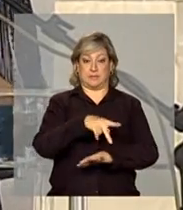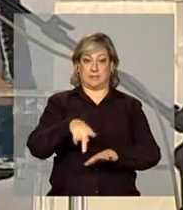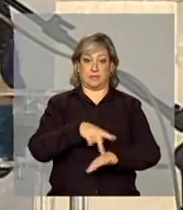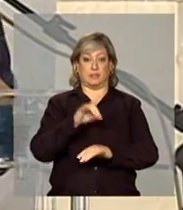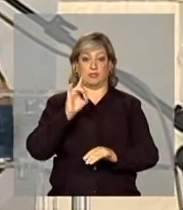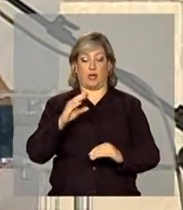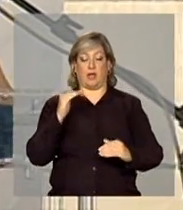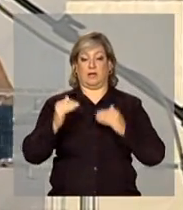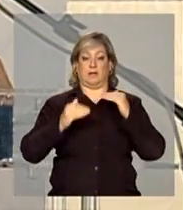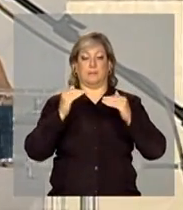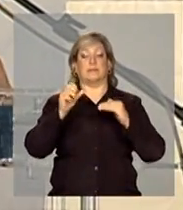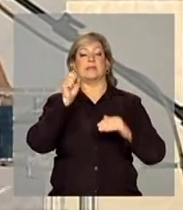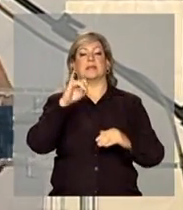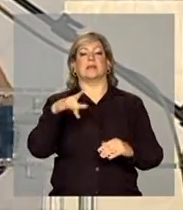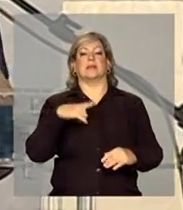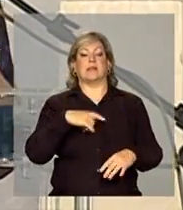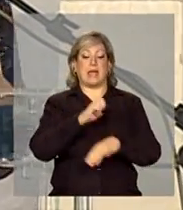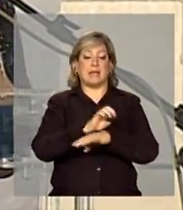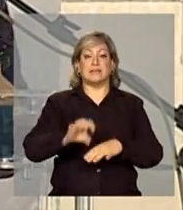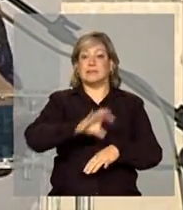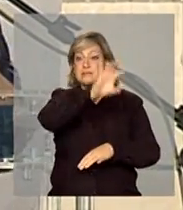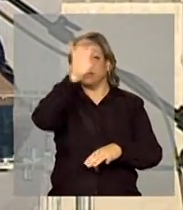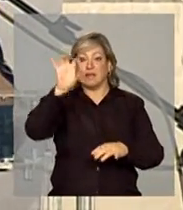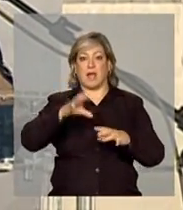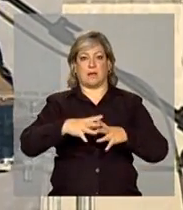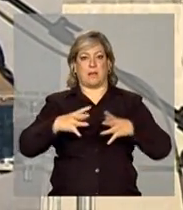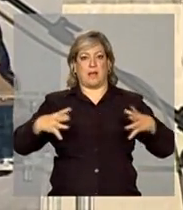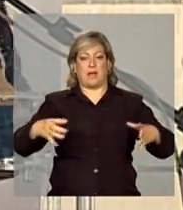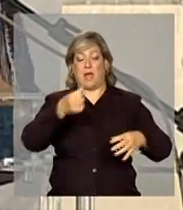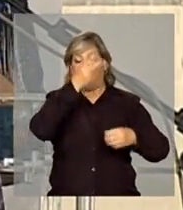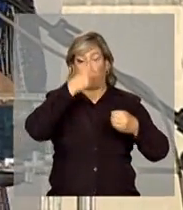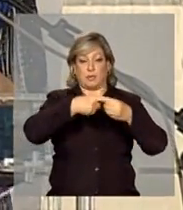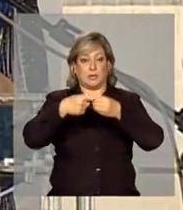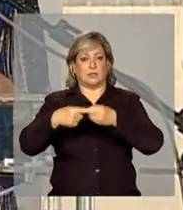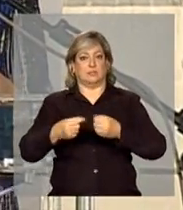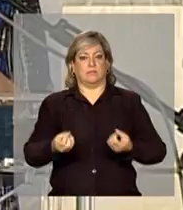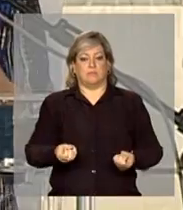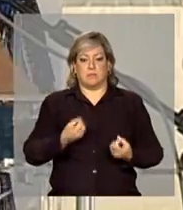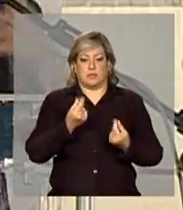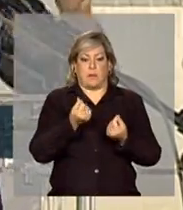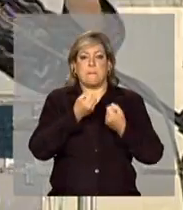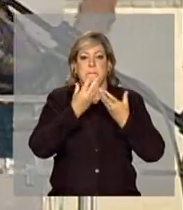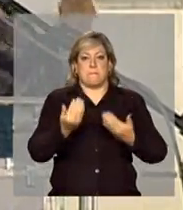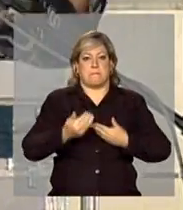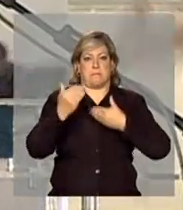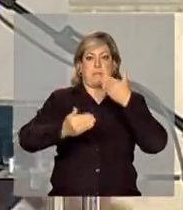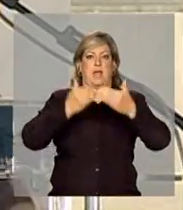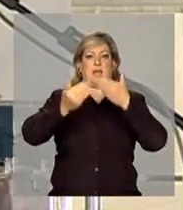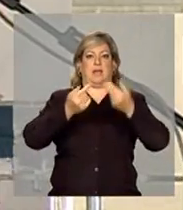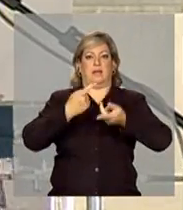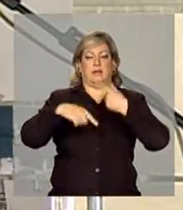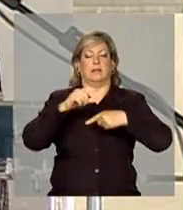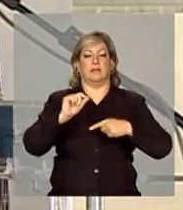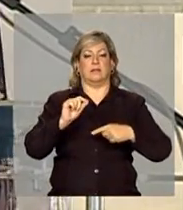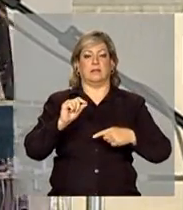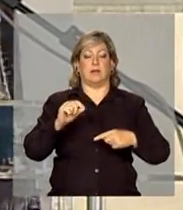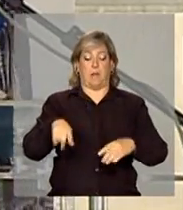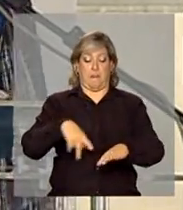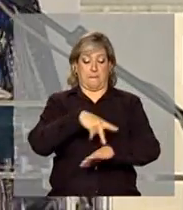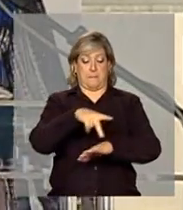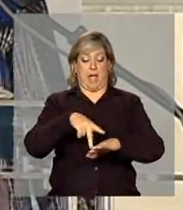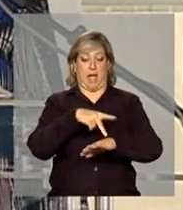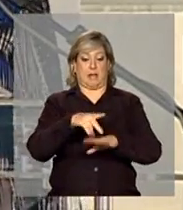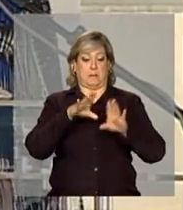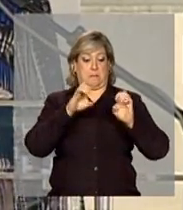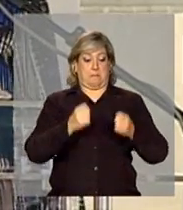cresce se os estados crescerem, se os municípios se enriquecerem. Não existe um país fora dos municípios